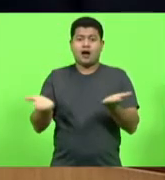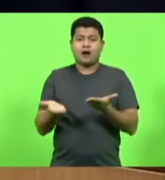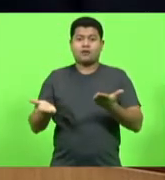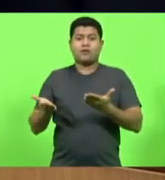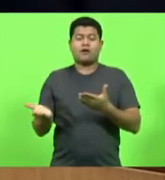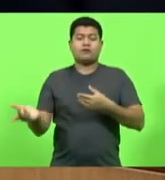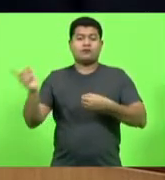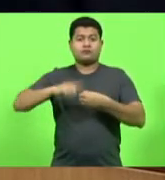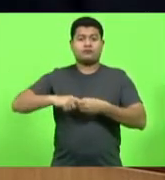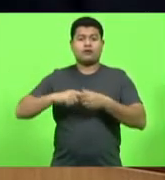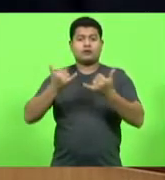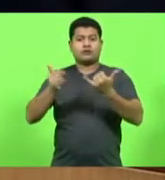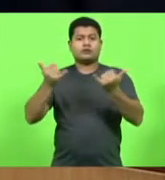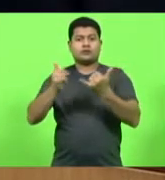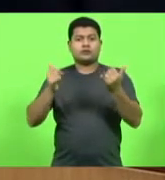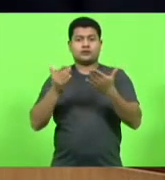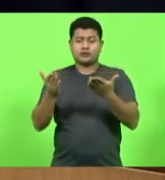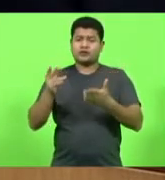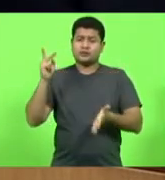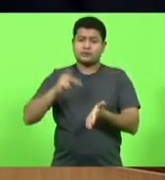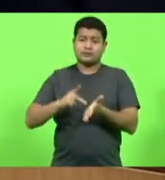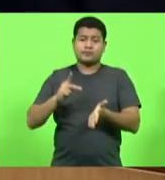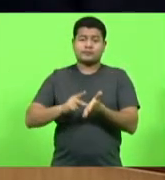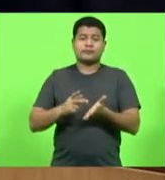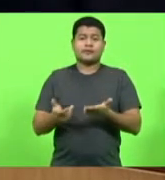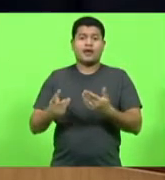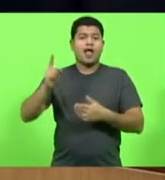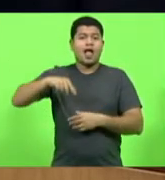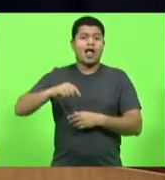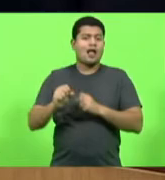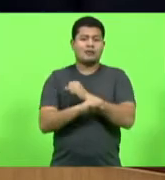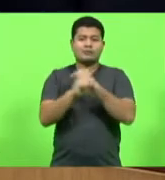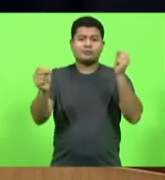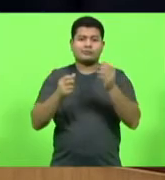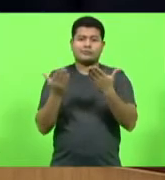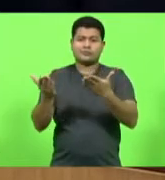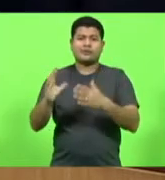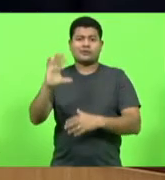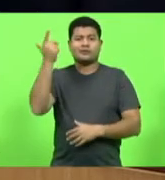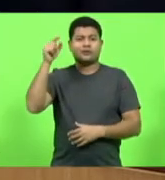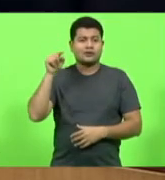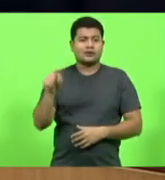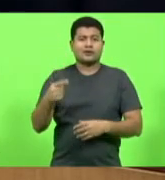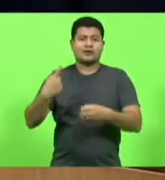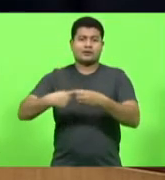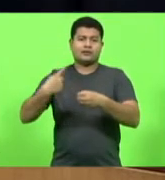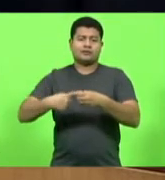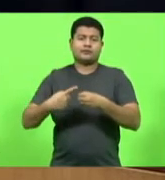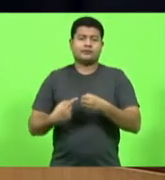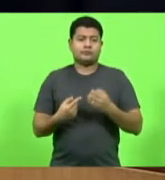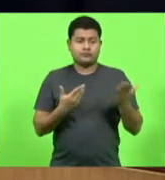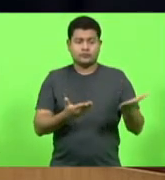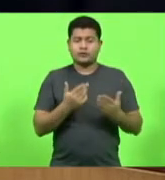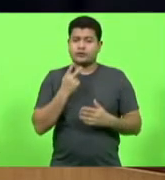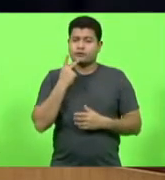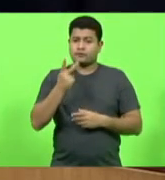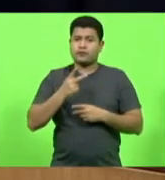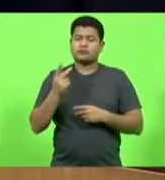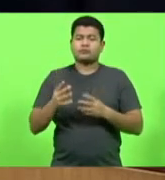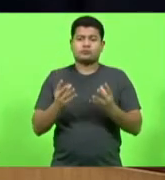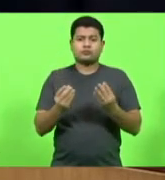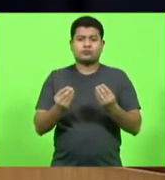retome, de fato se concretize, porque é um absurdo o que está acontecendo lá. A Vossa Excelência tem levantado isso, eu quero estar